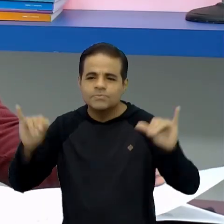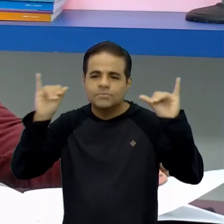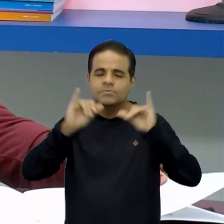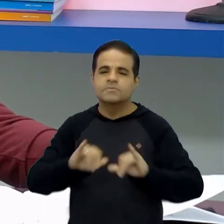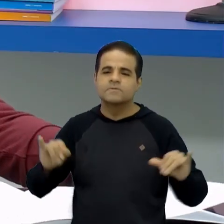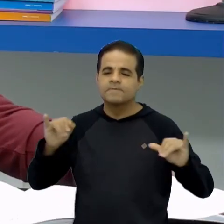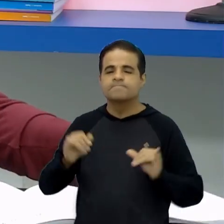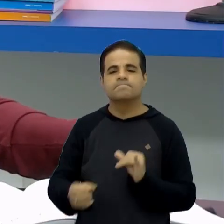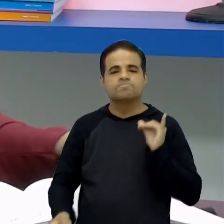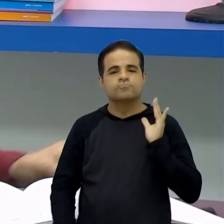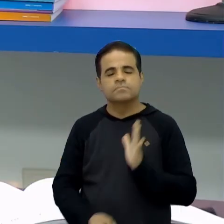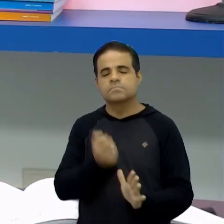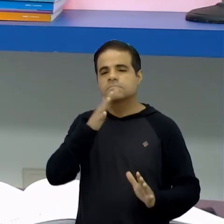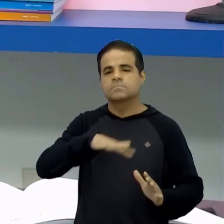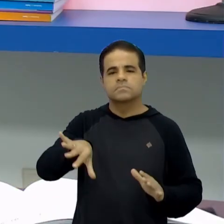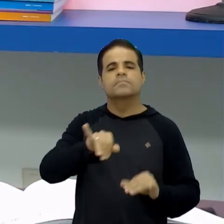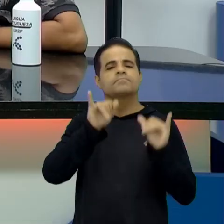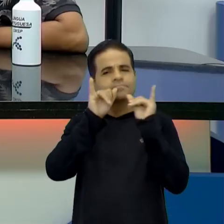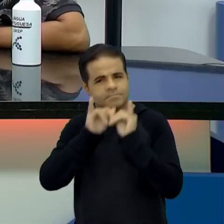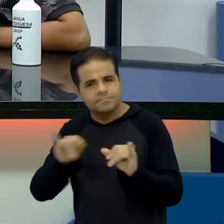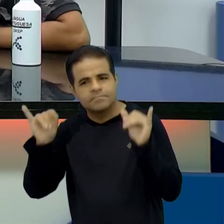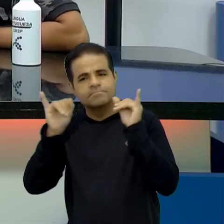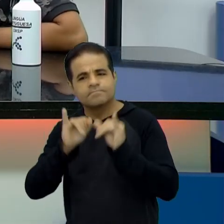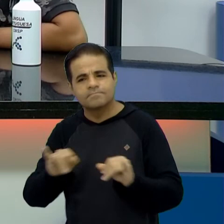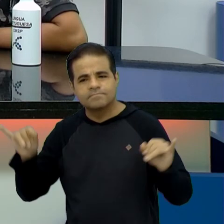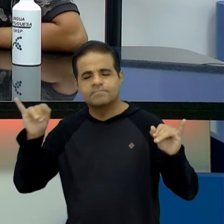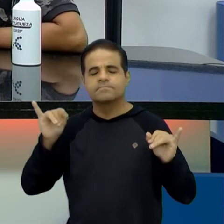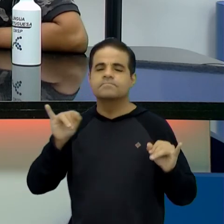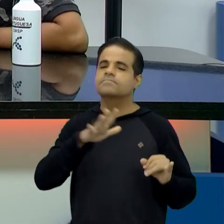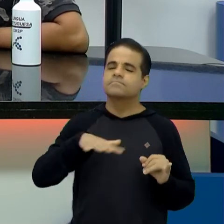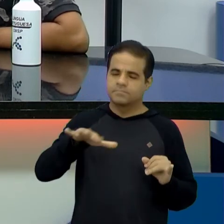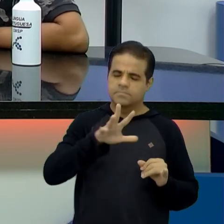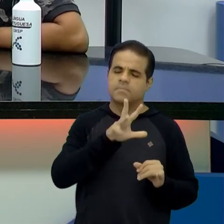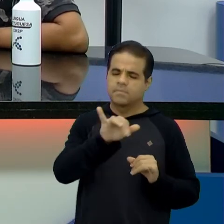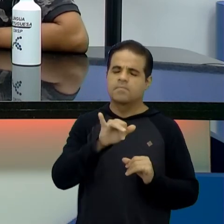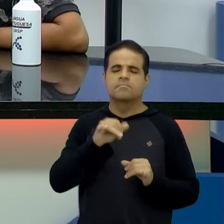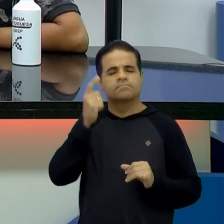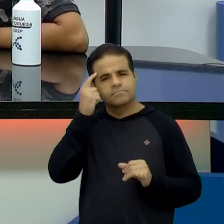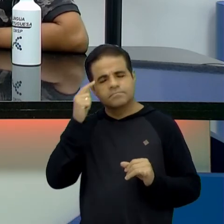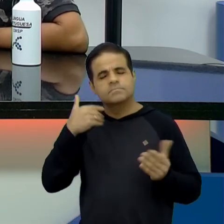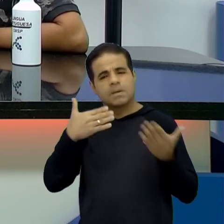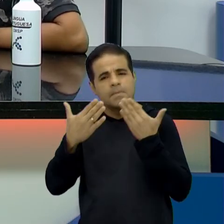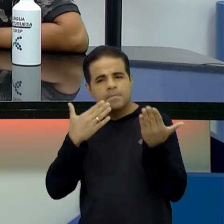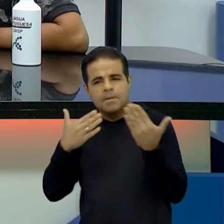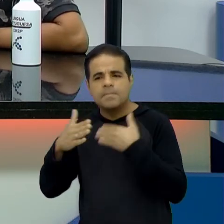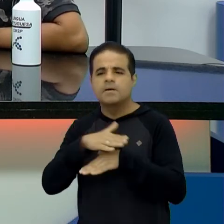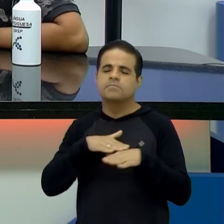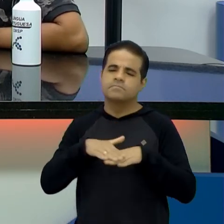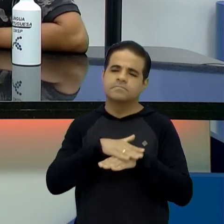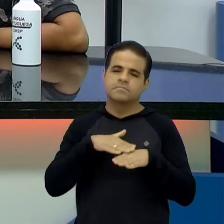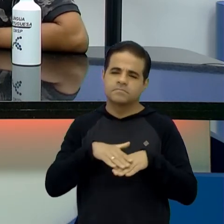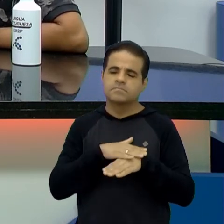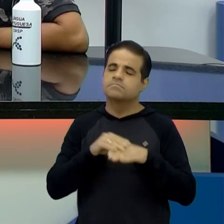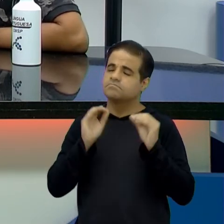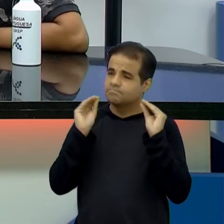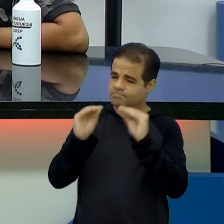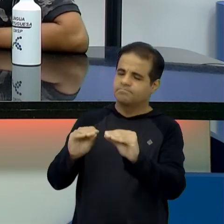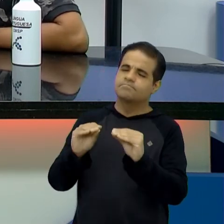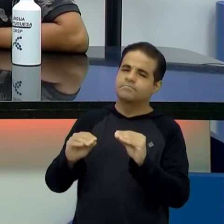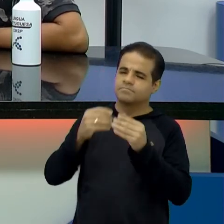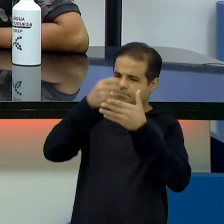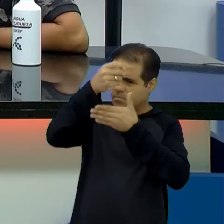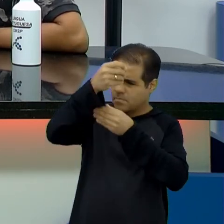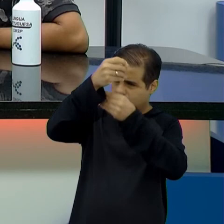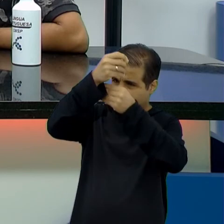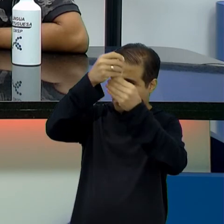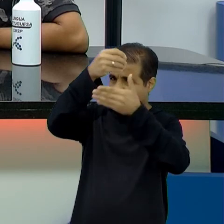então, criação e comunicação publicitária. Publicitária. E aí a gente vai fazer esses bate-bola para poder deixar um repertório bem